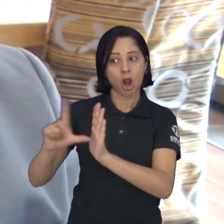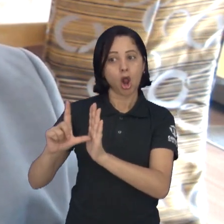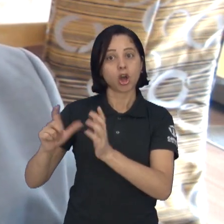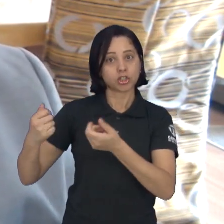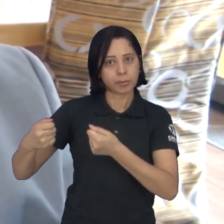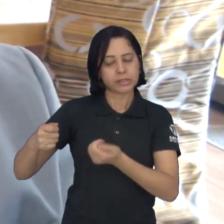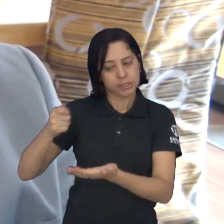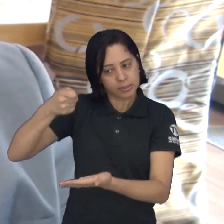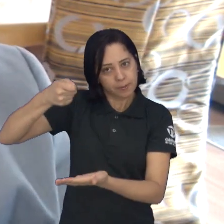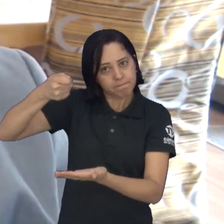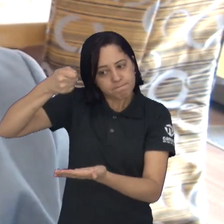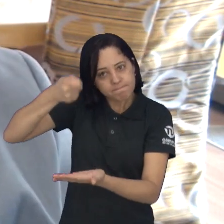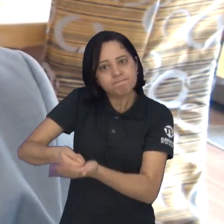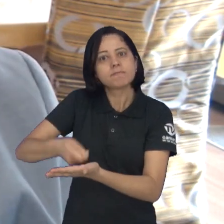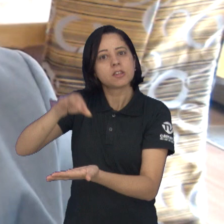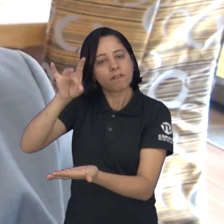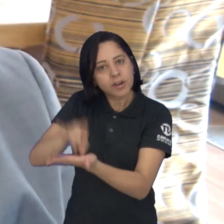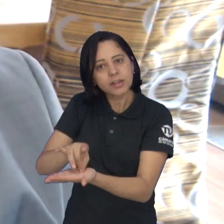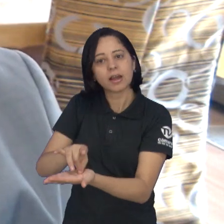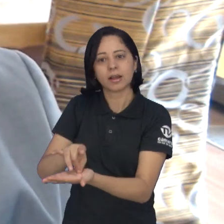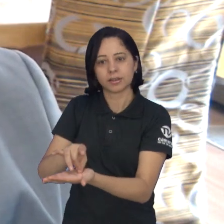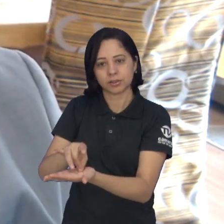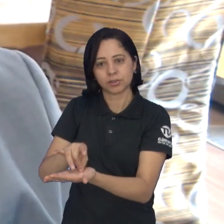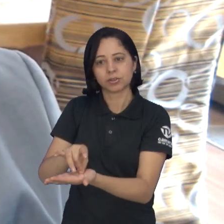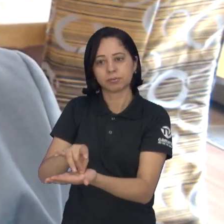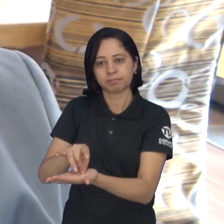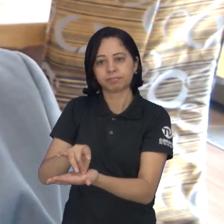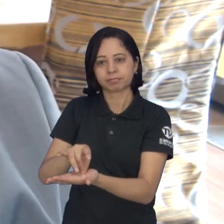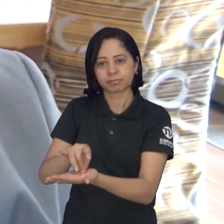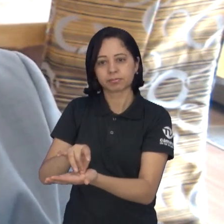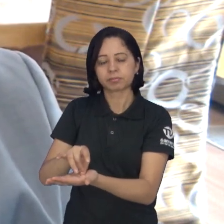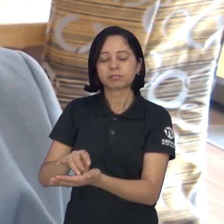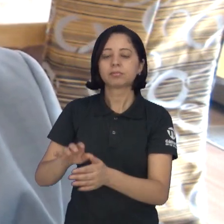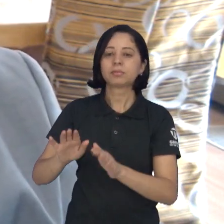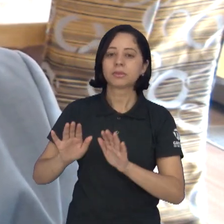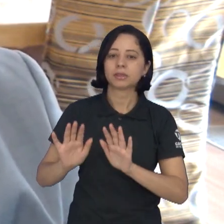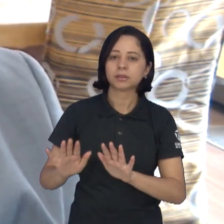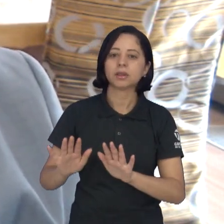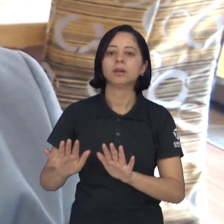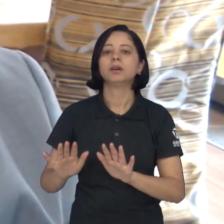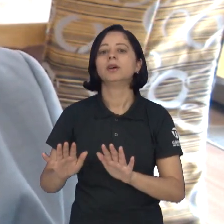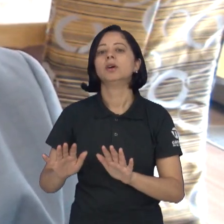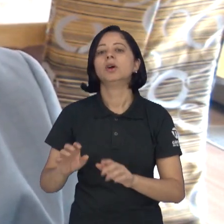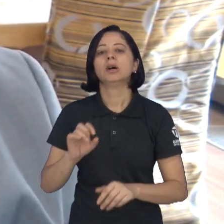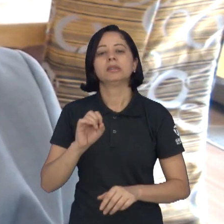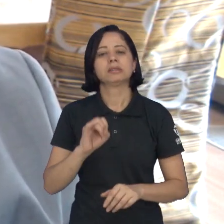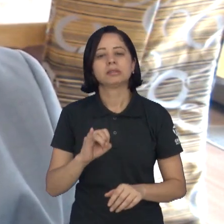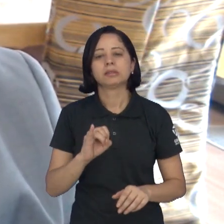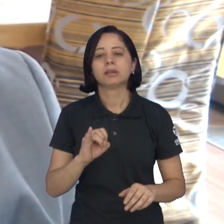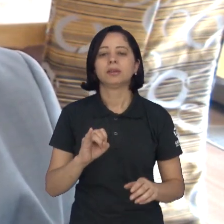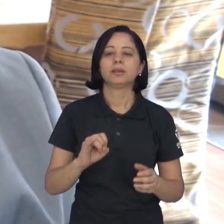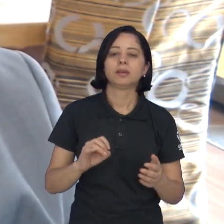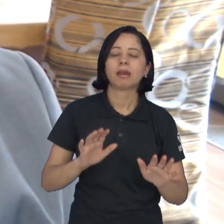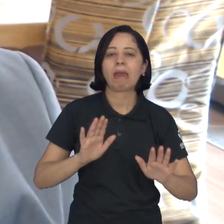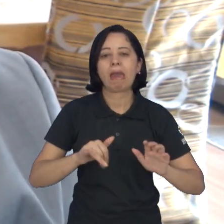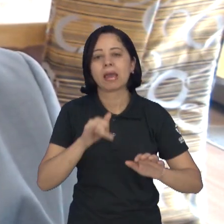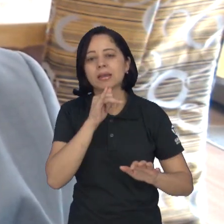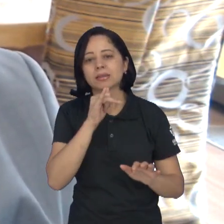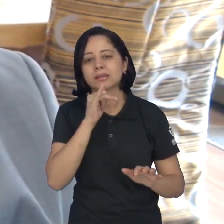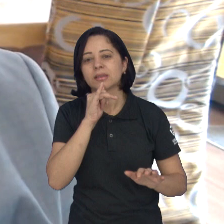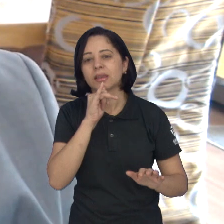é possível, né, aliviar para as empresas, digamos assim, é quando há alguma uma